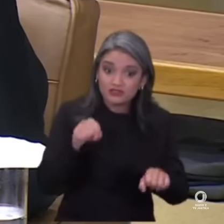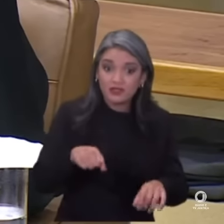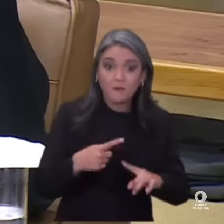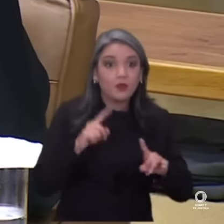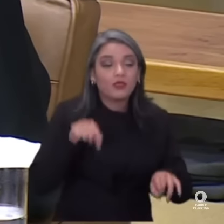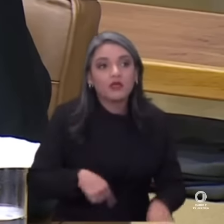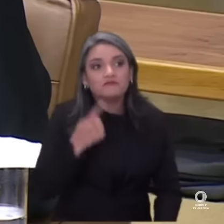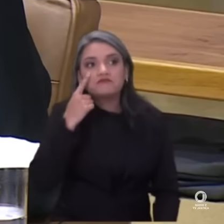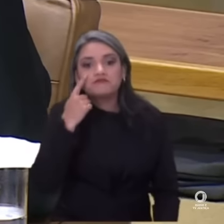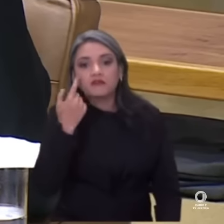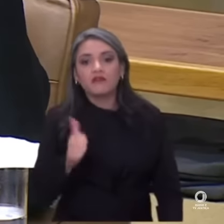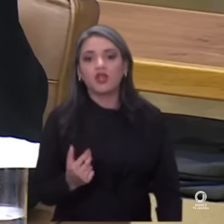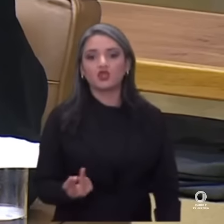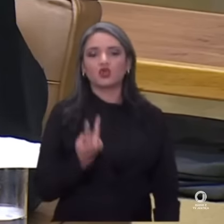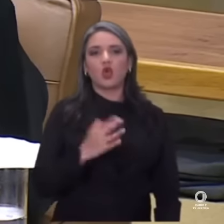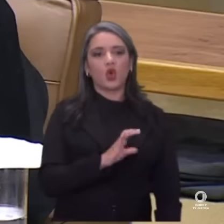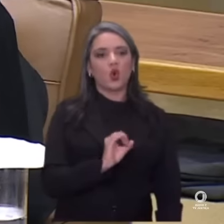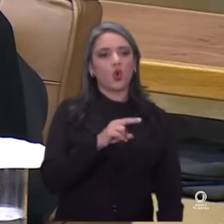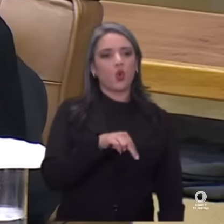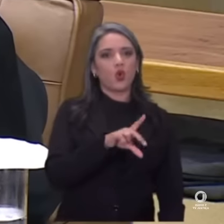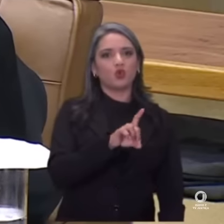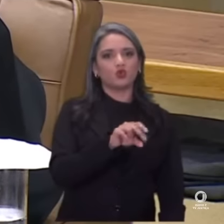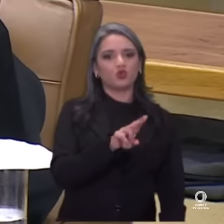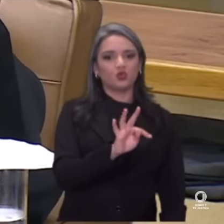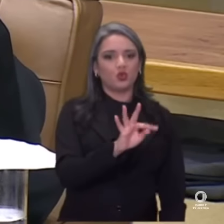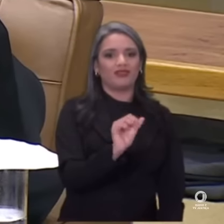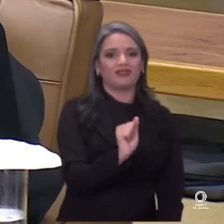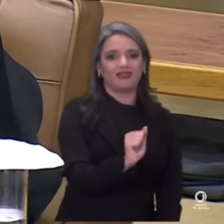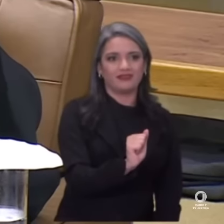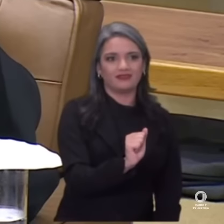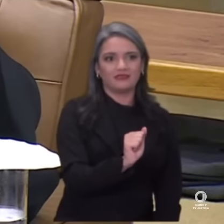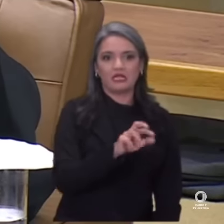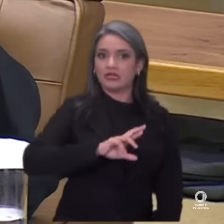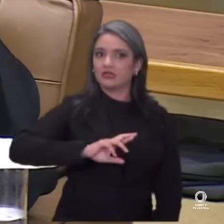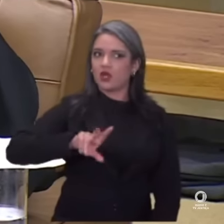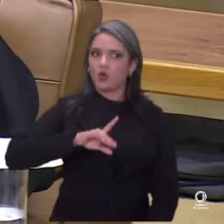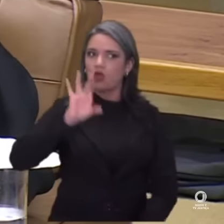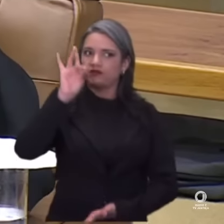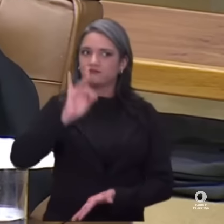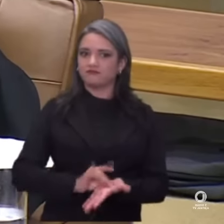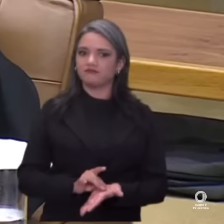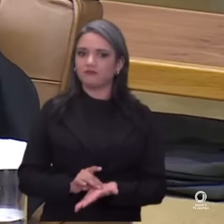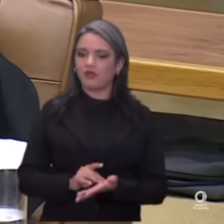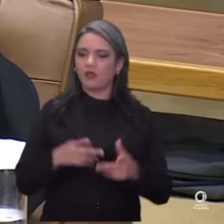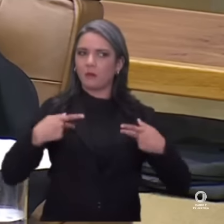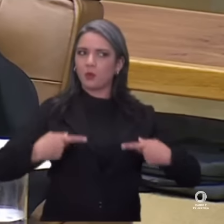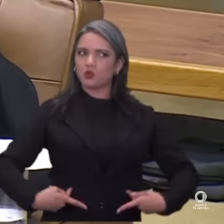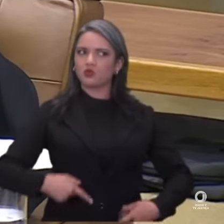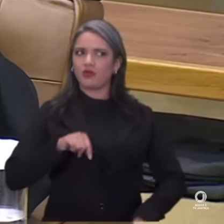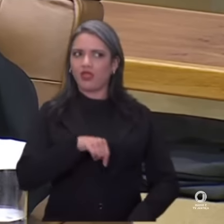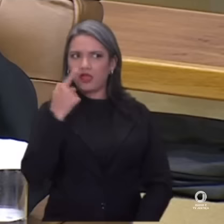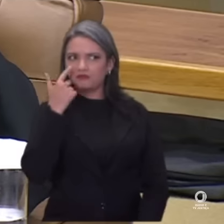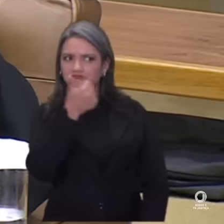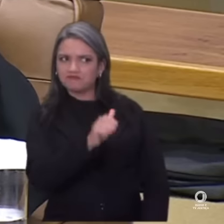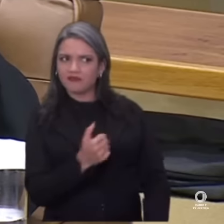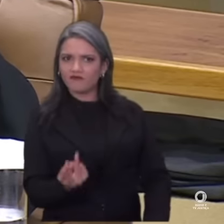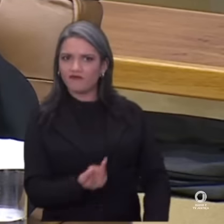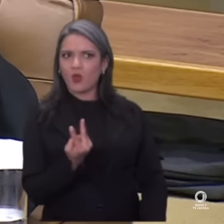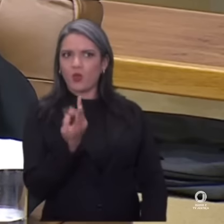valor. Conduta reprovável não é um juízo de realidade, é um juízo de valor.